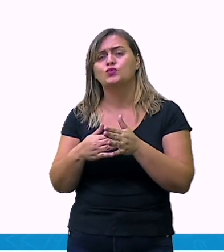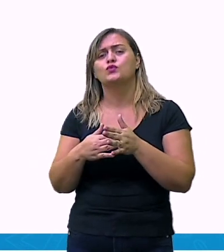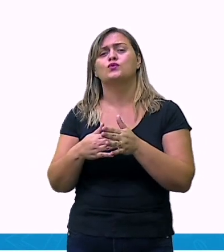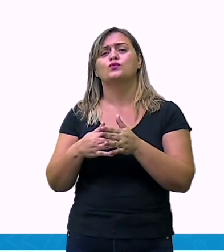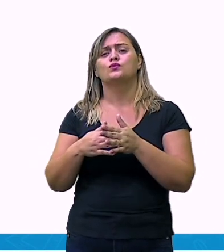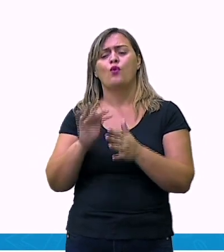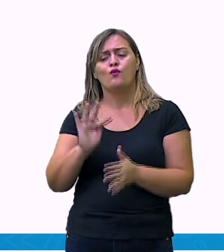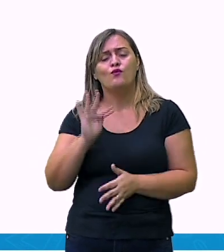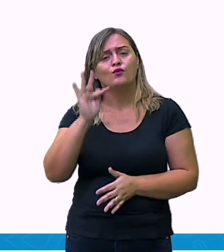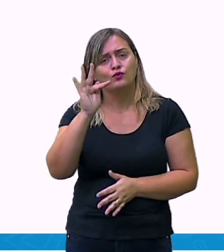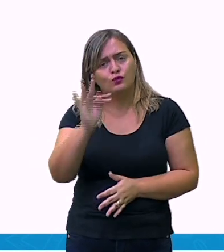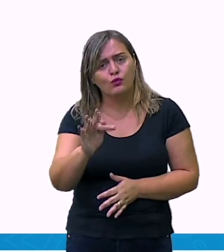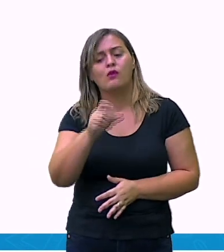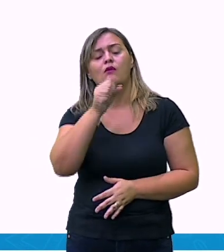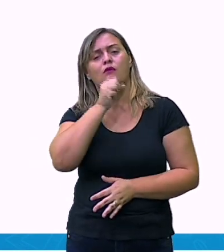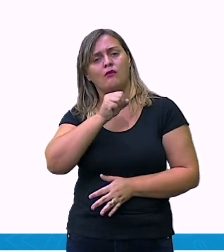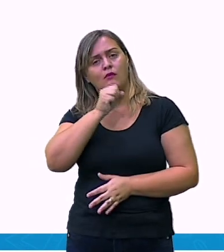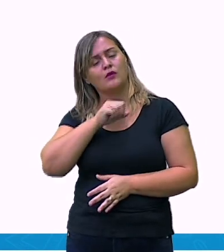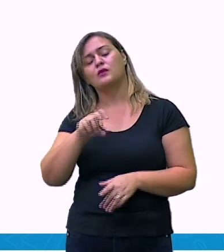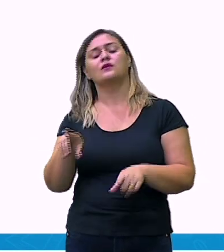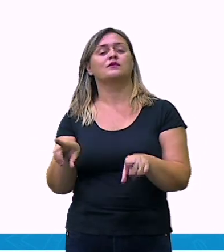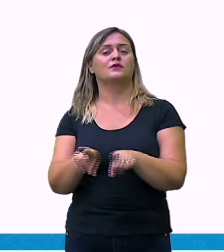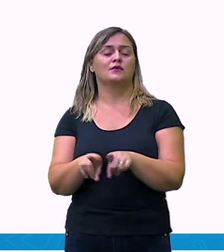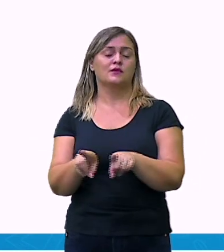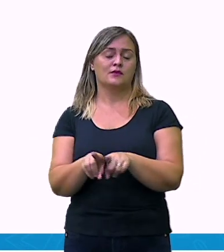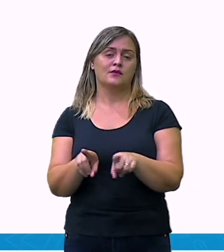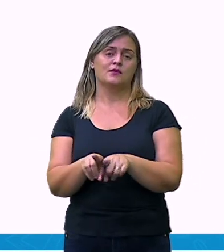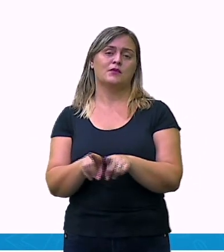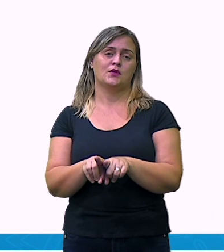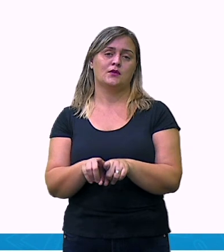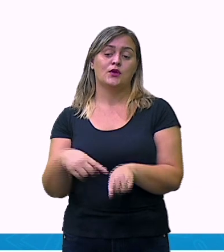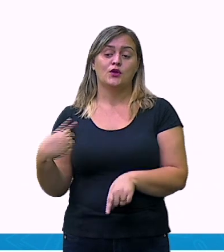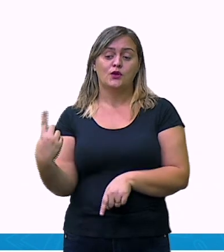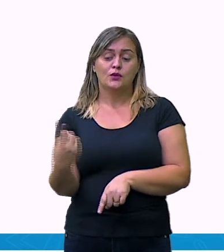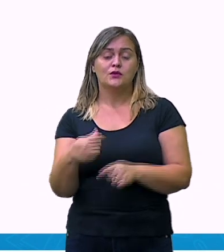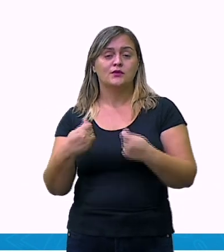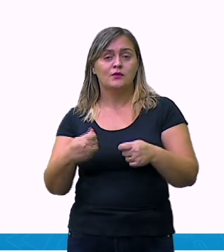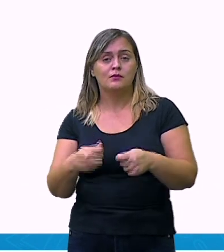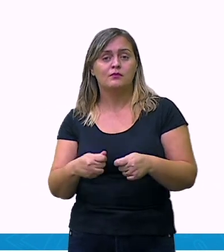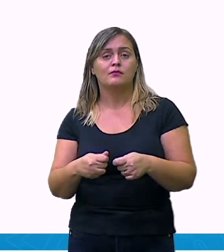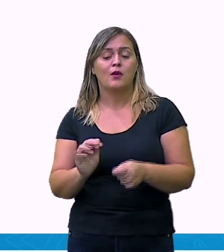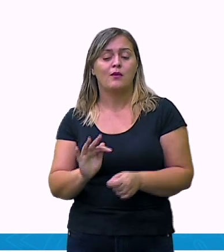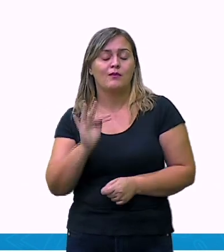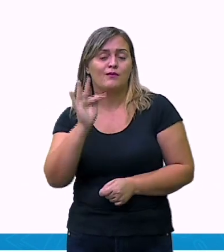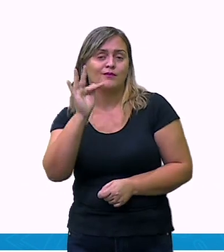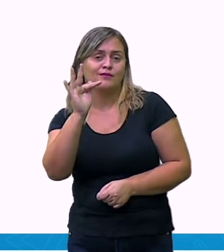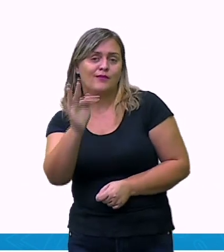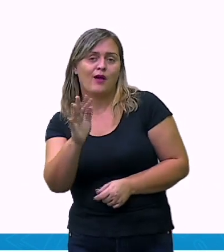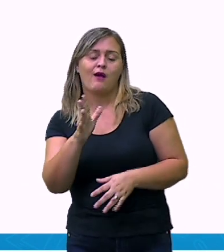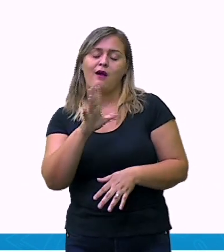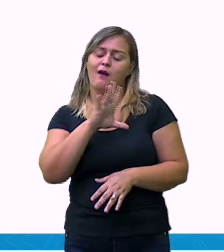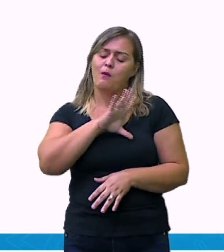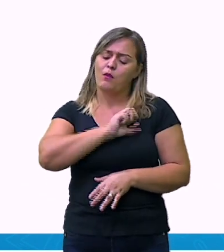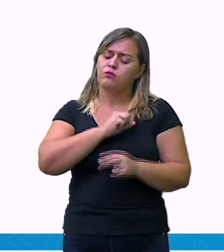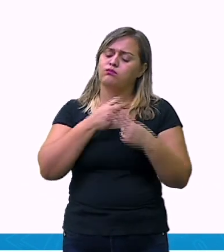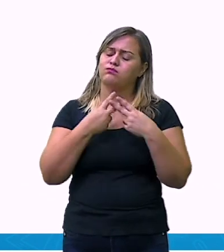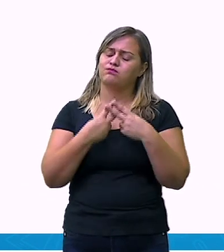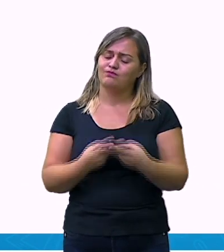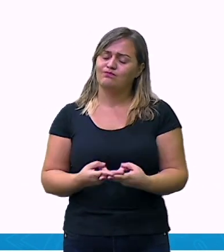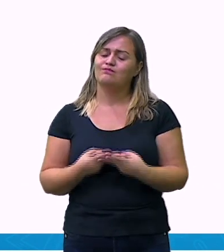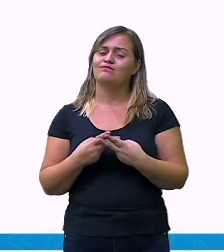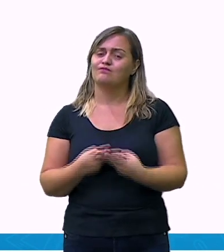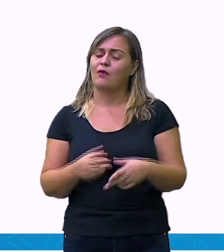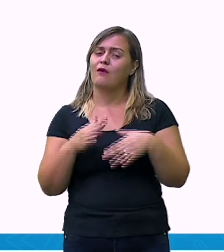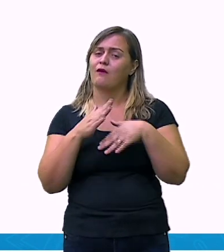nós vamos enfrentar estes obstáculos e vamos necessitar de amor, paciência e